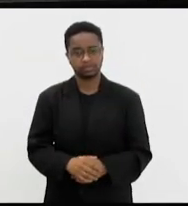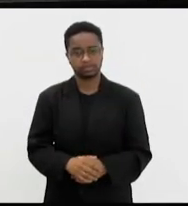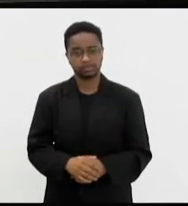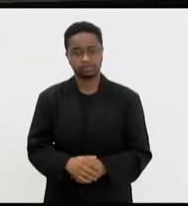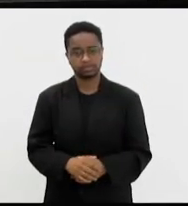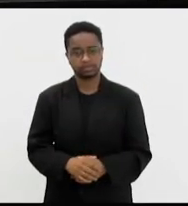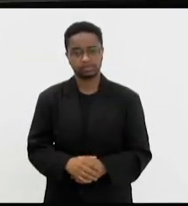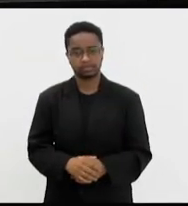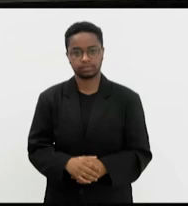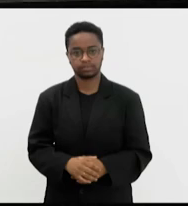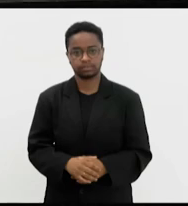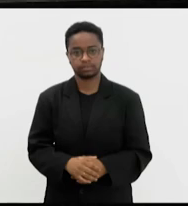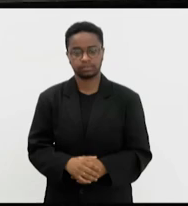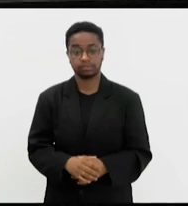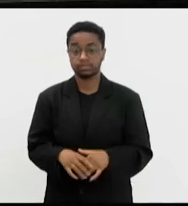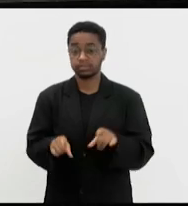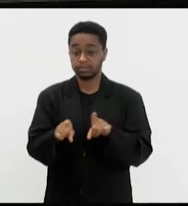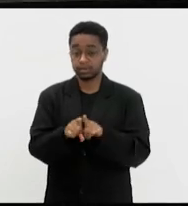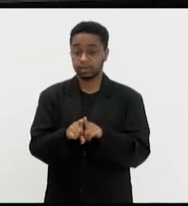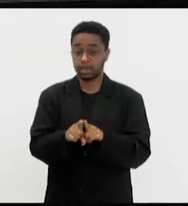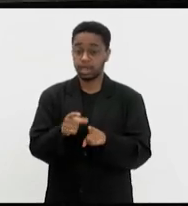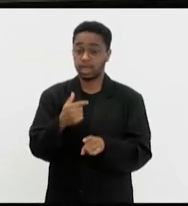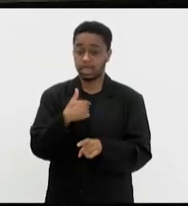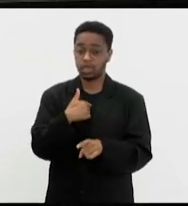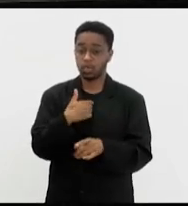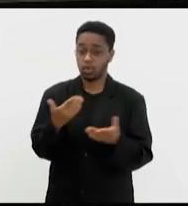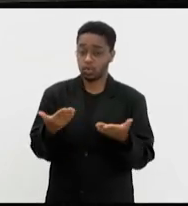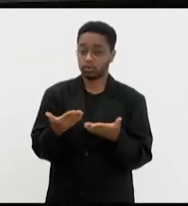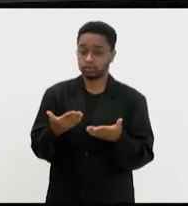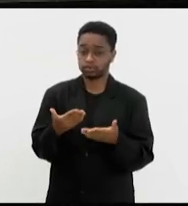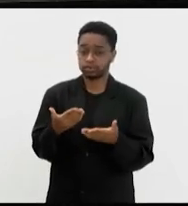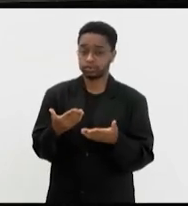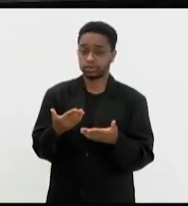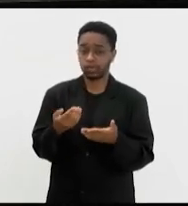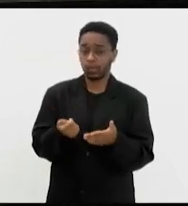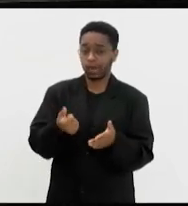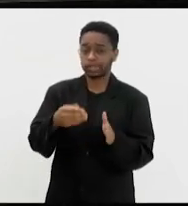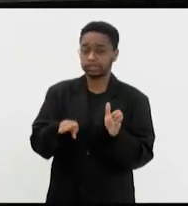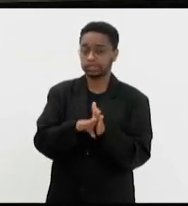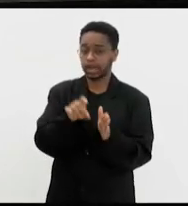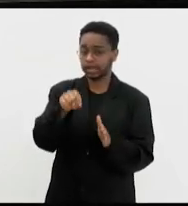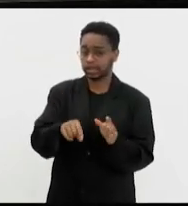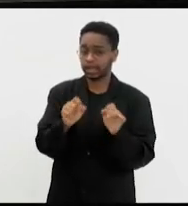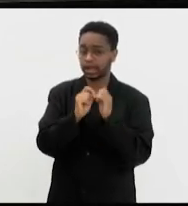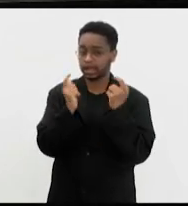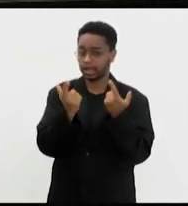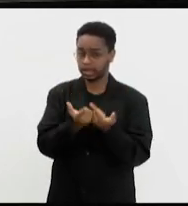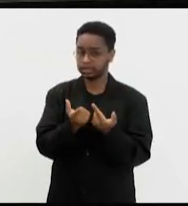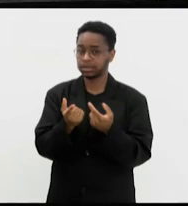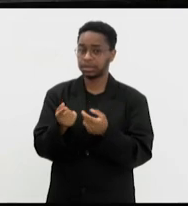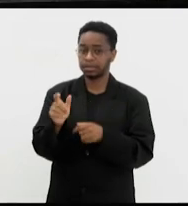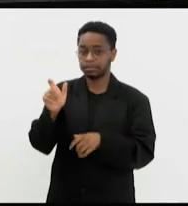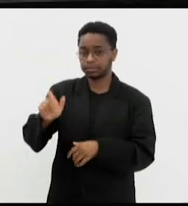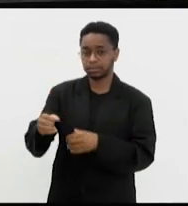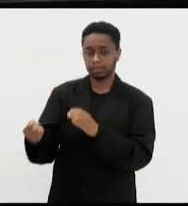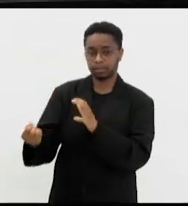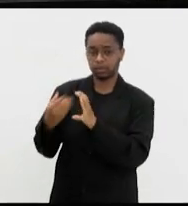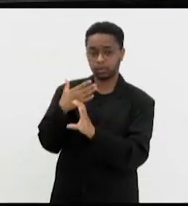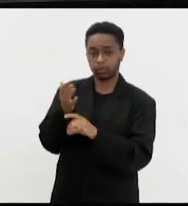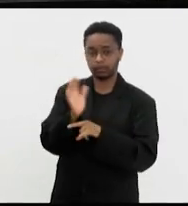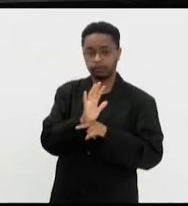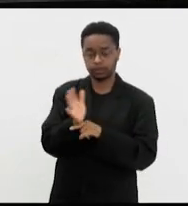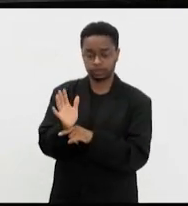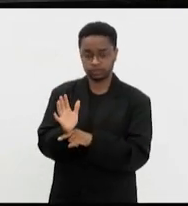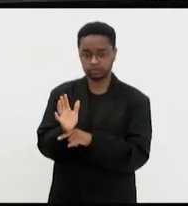concreta e quando estava vindo aqui para alerge eu recebi o vídeo do